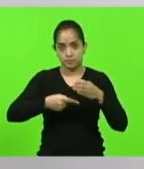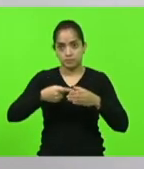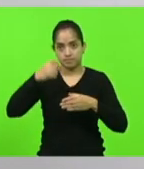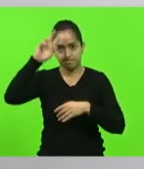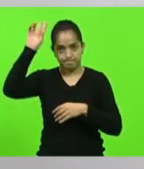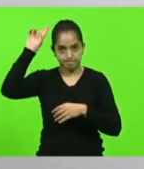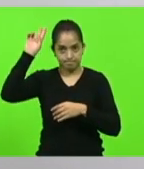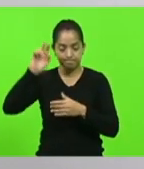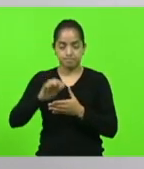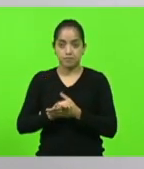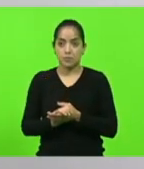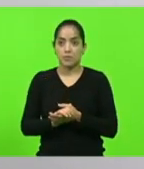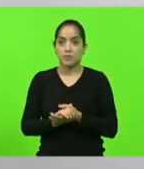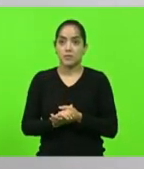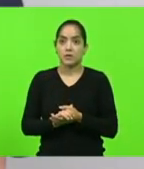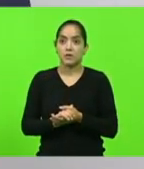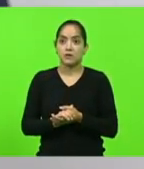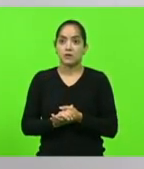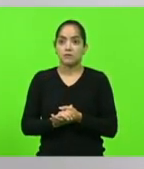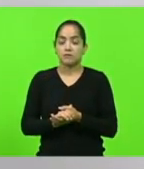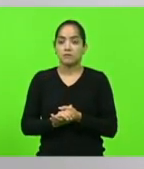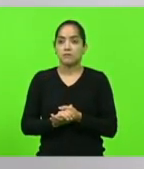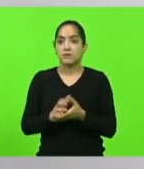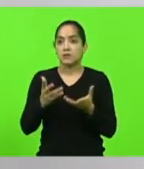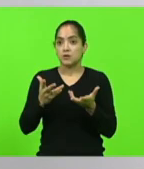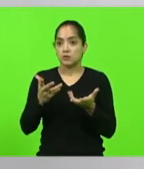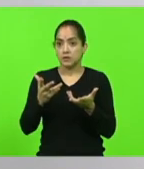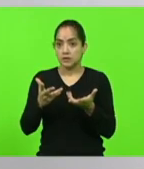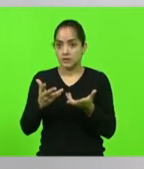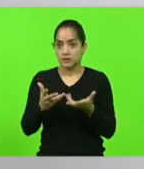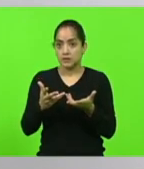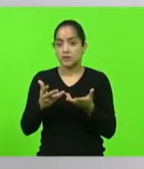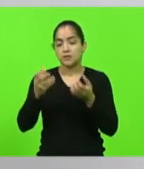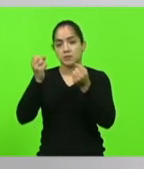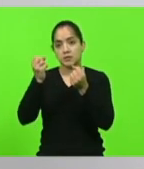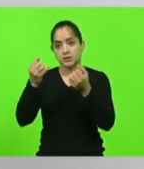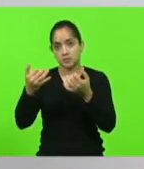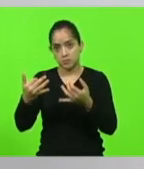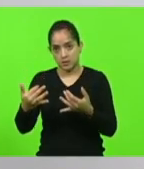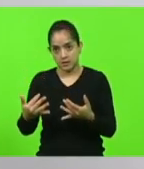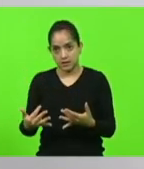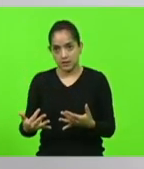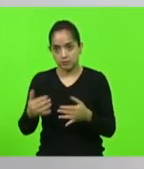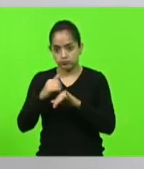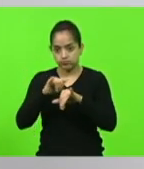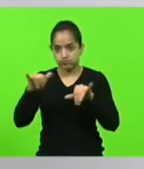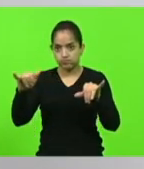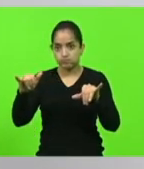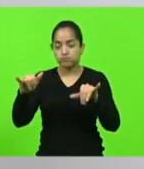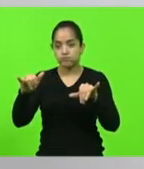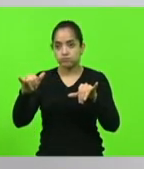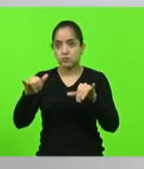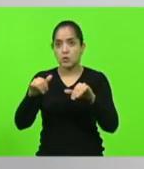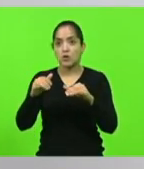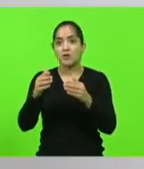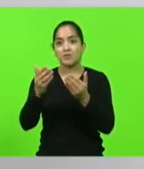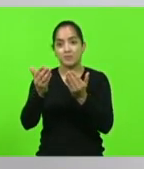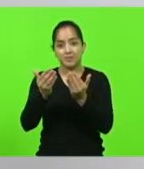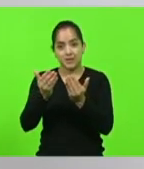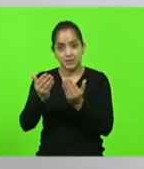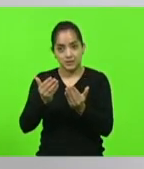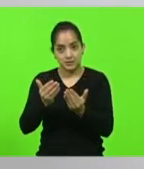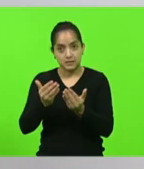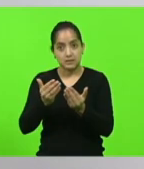um preço eu queria relatar também que houve um parecer contrário